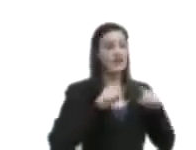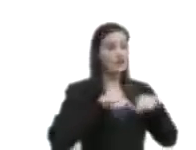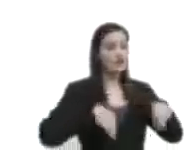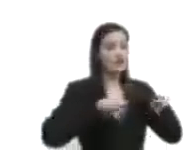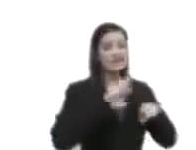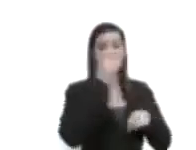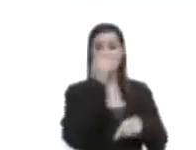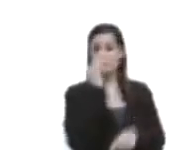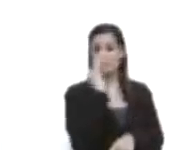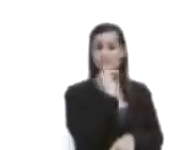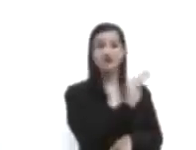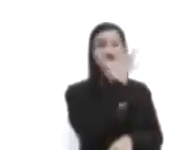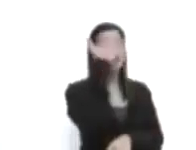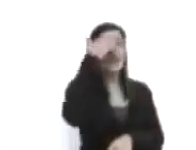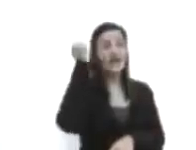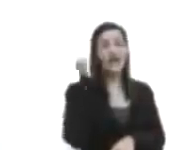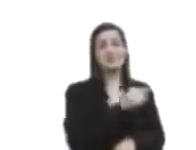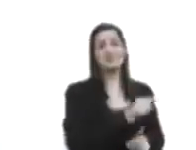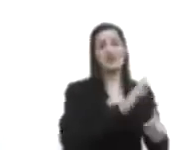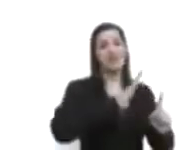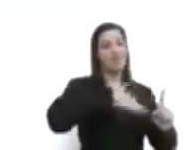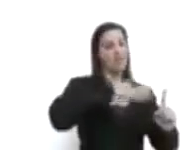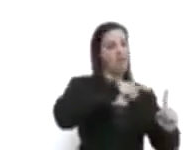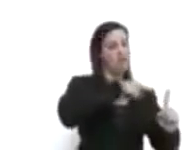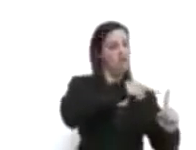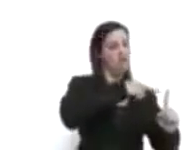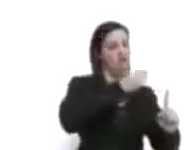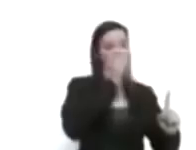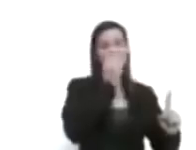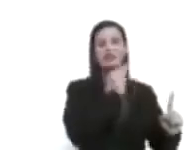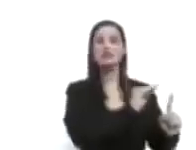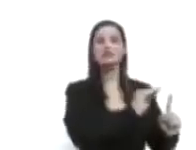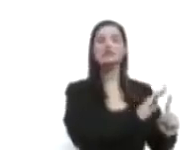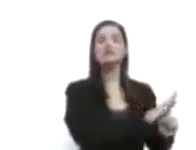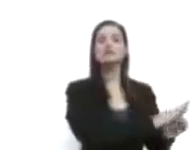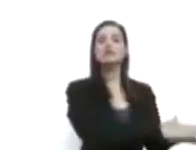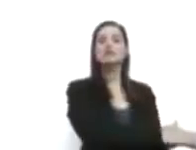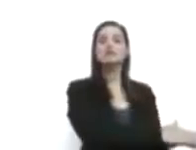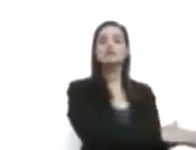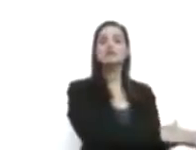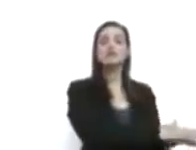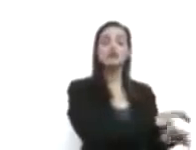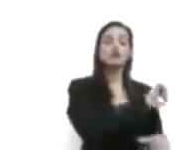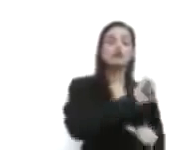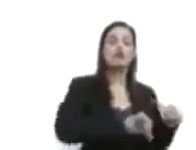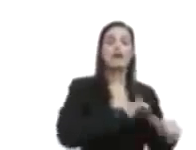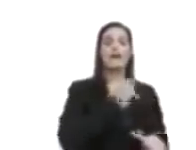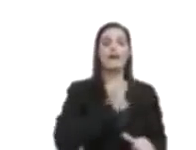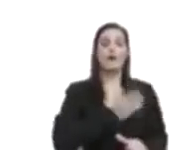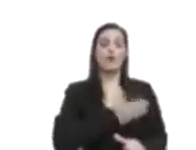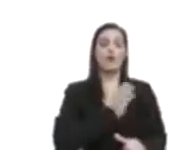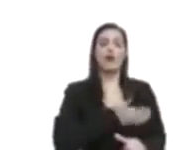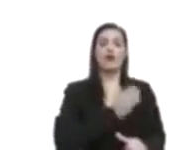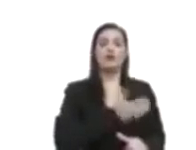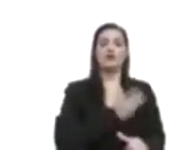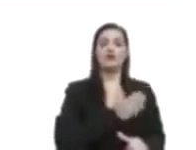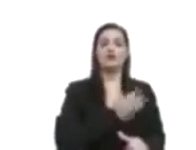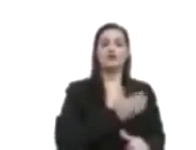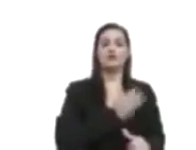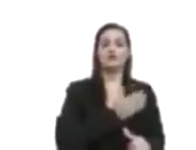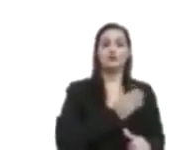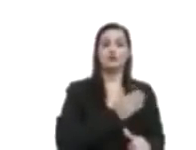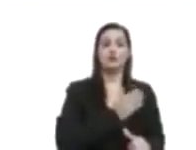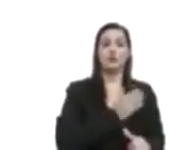das vossas imundícias. Colocarei o coração de carne e tirarei o de pedra. O puro de coração